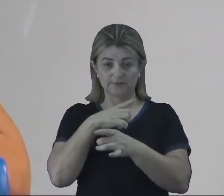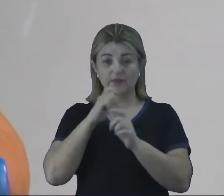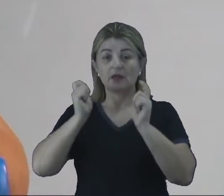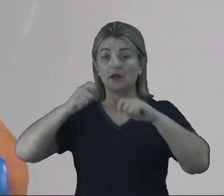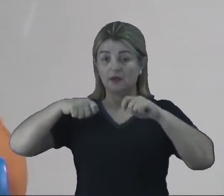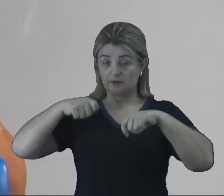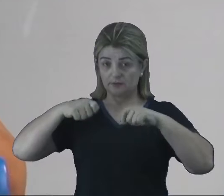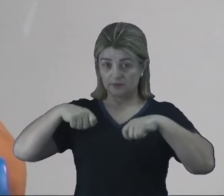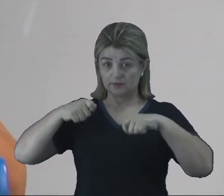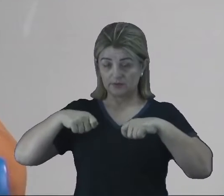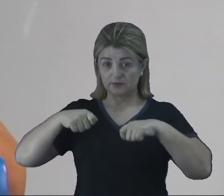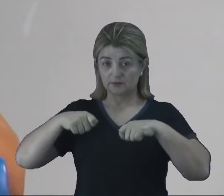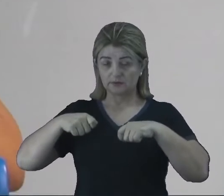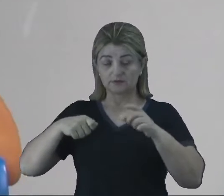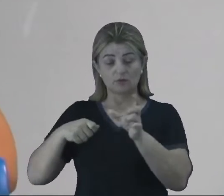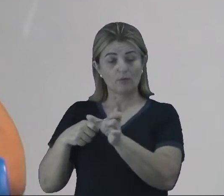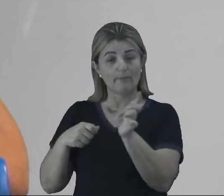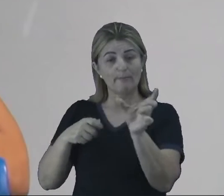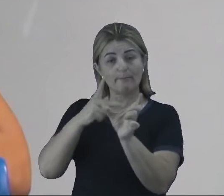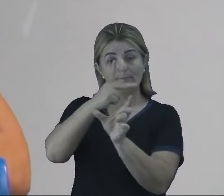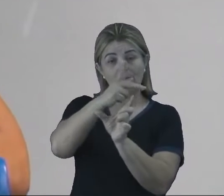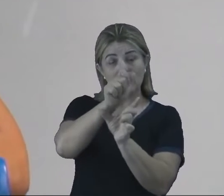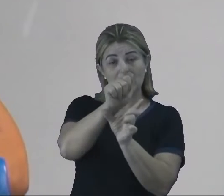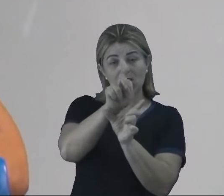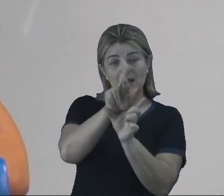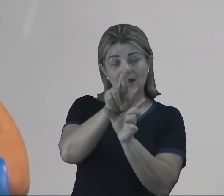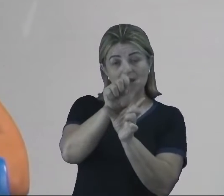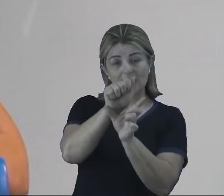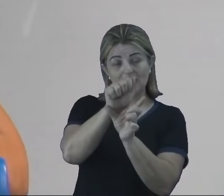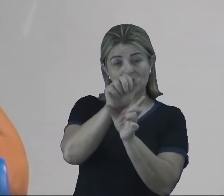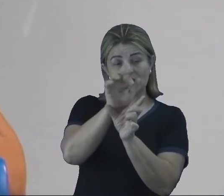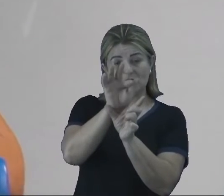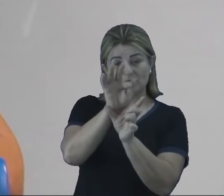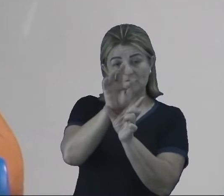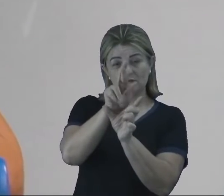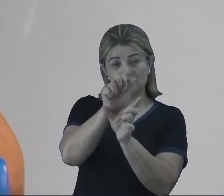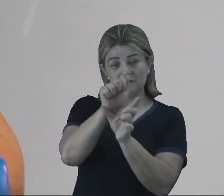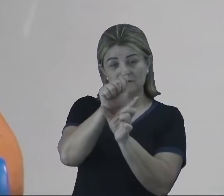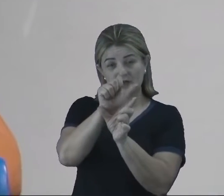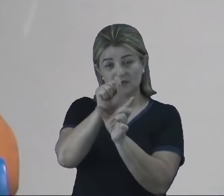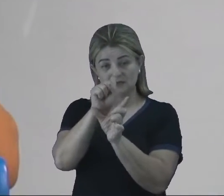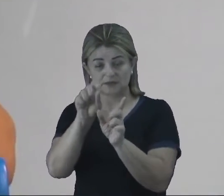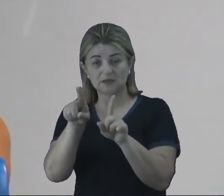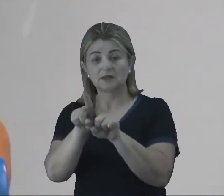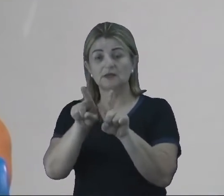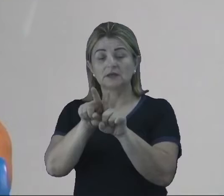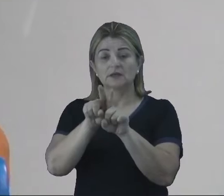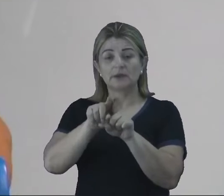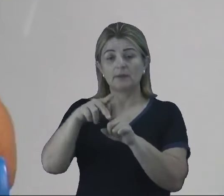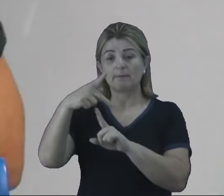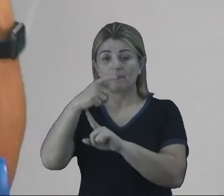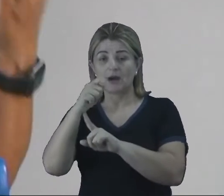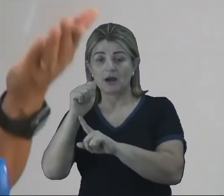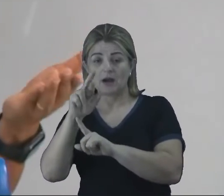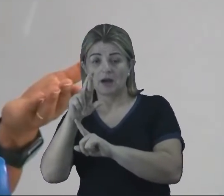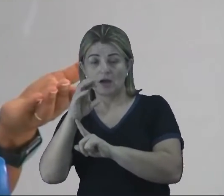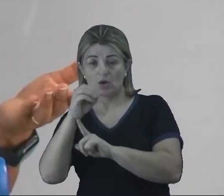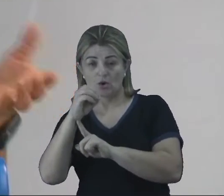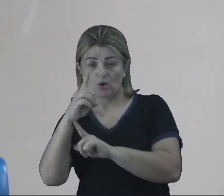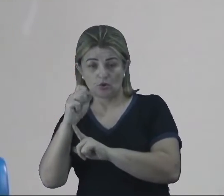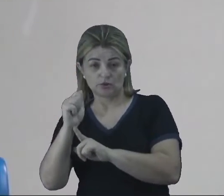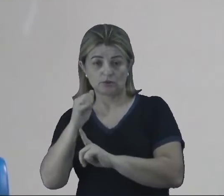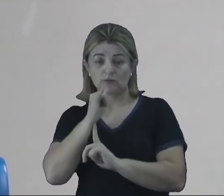das emoções provocado pela autopiedade. D, o desejo de morrer como alívio para a